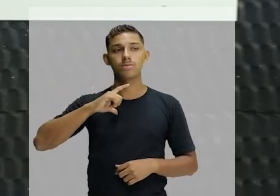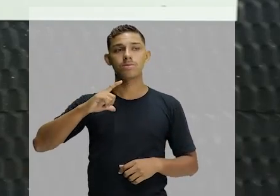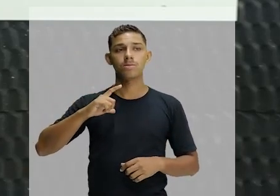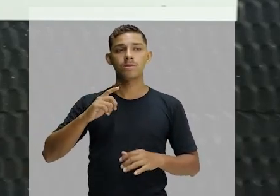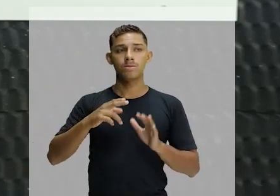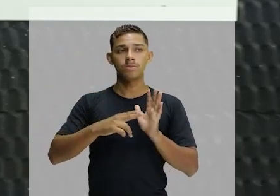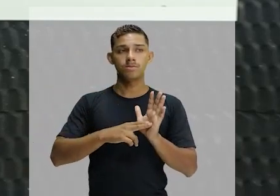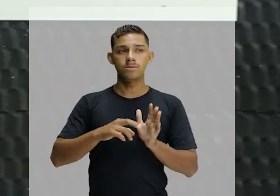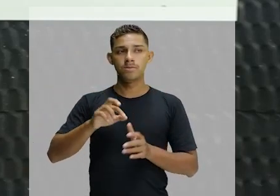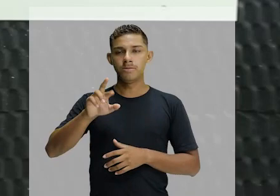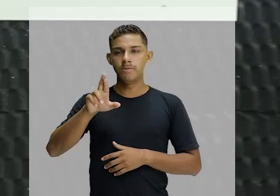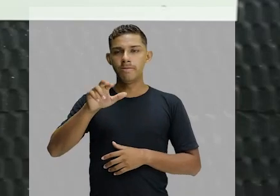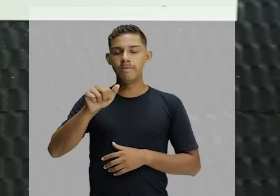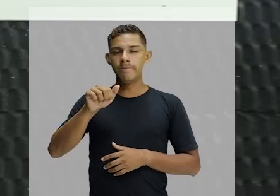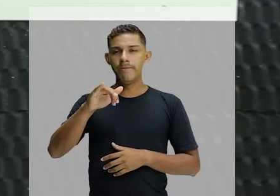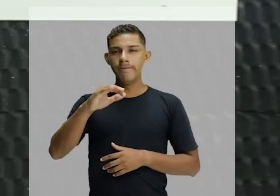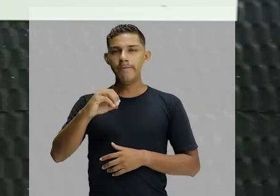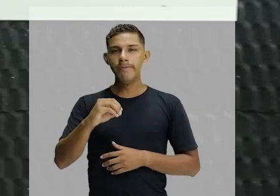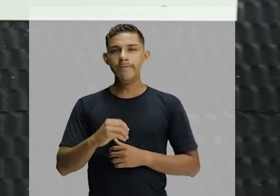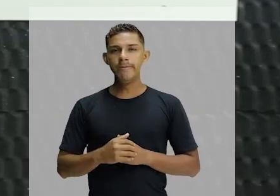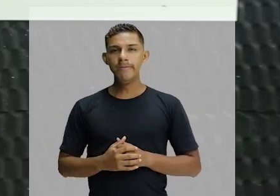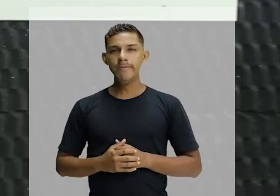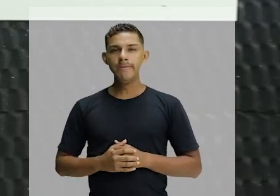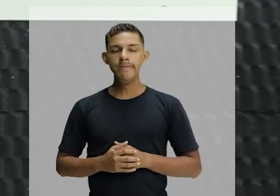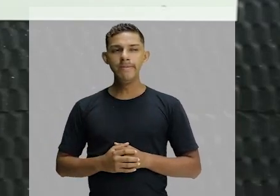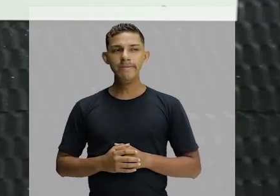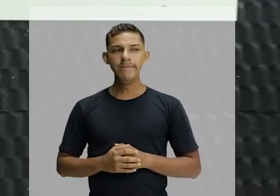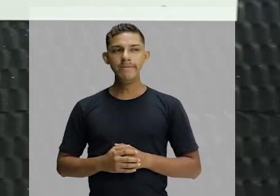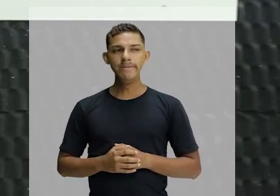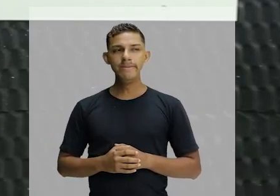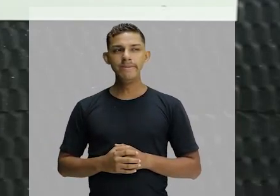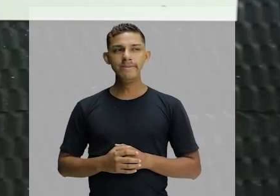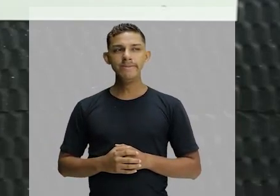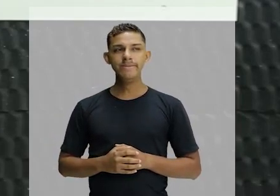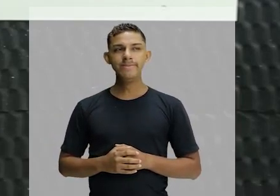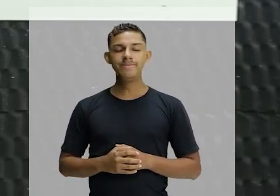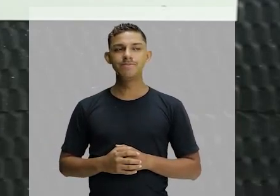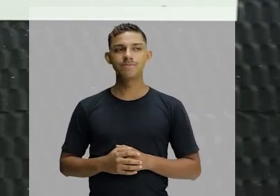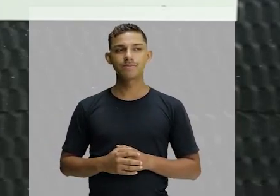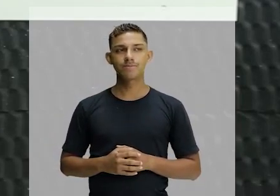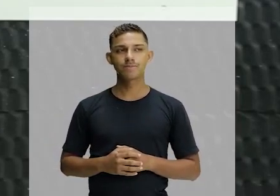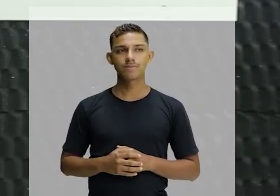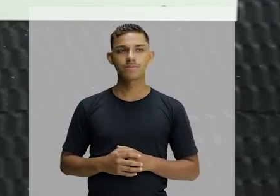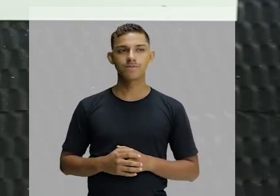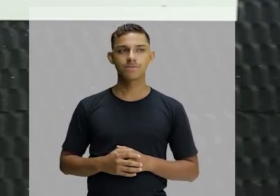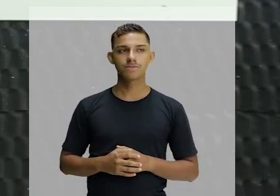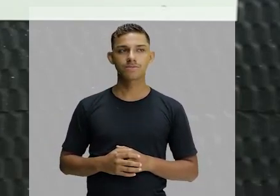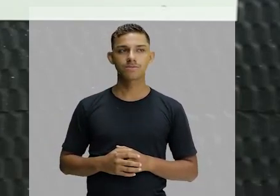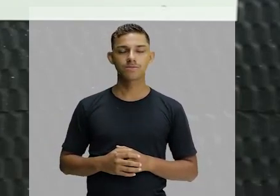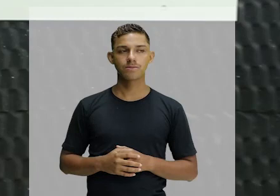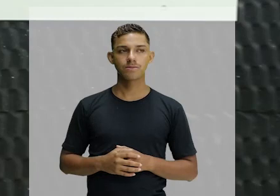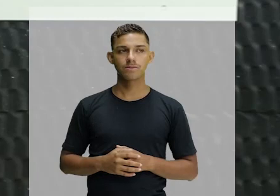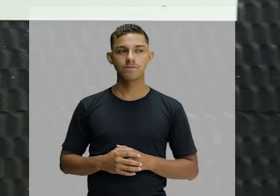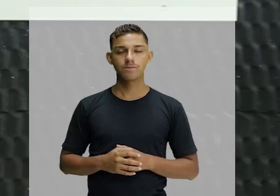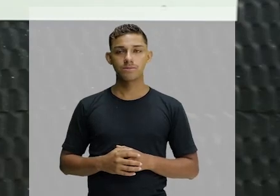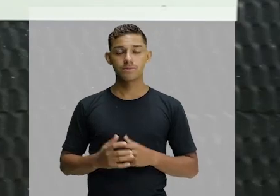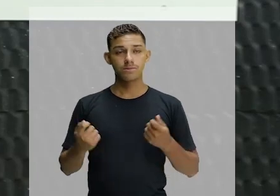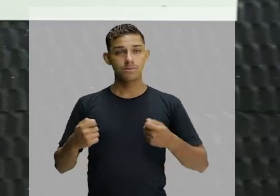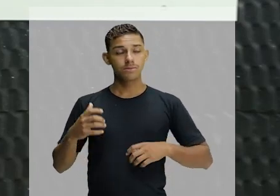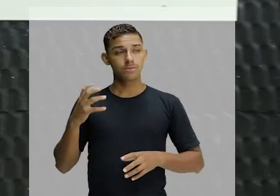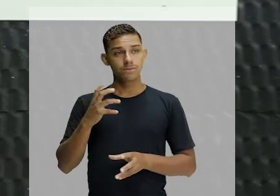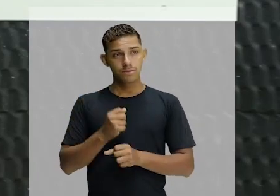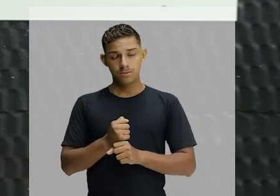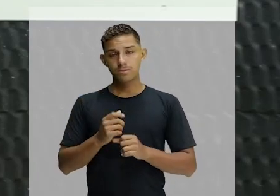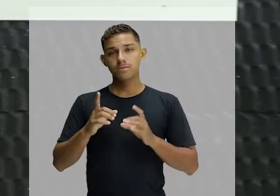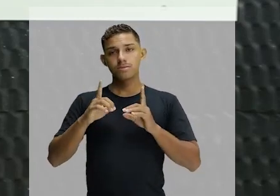Tá? Então, para eu encontrar o raio da circunferência, basta eu calcular a distância do ponto O ao ponto P.